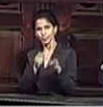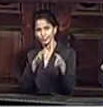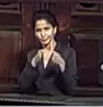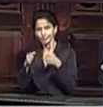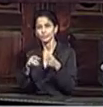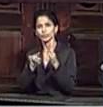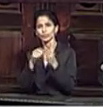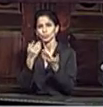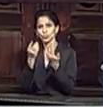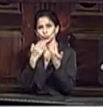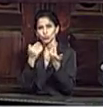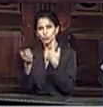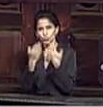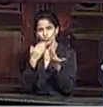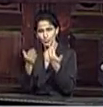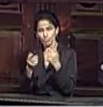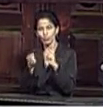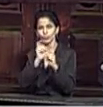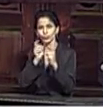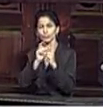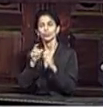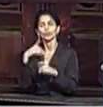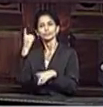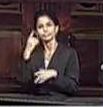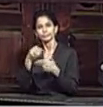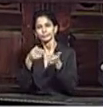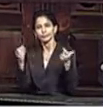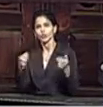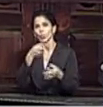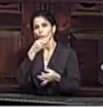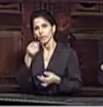com mais profundidade com nós deputados, ouvindo a nossa